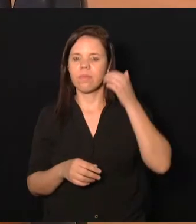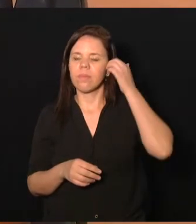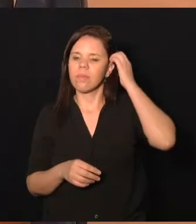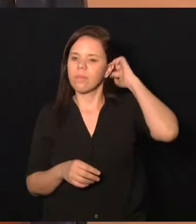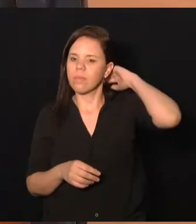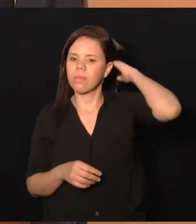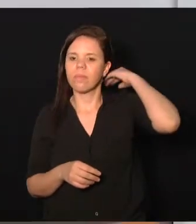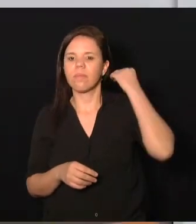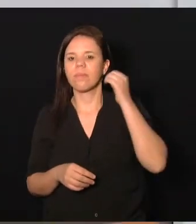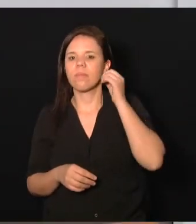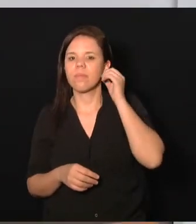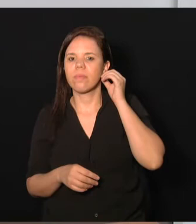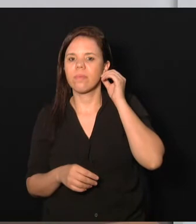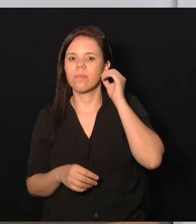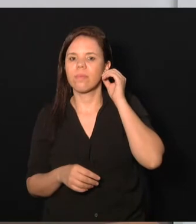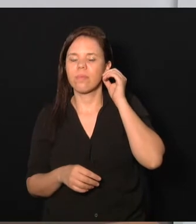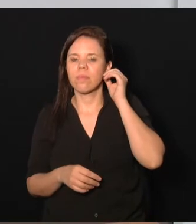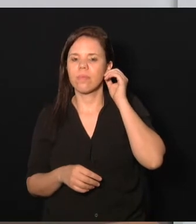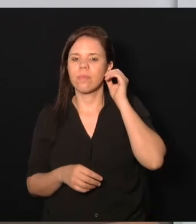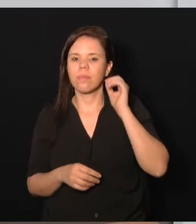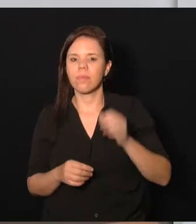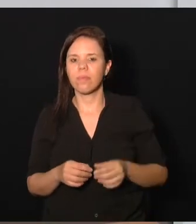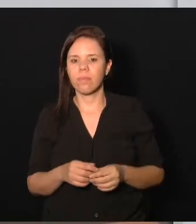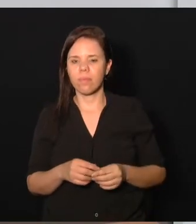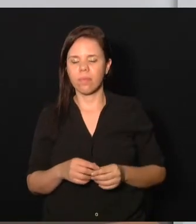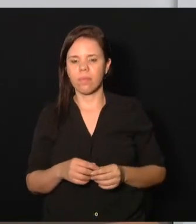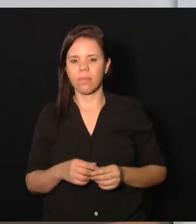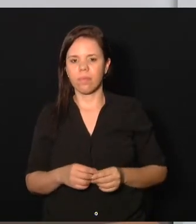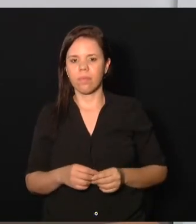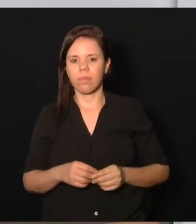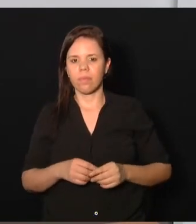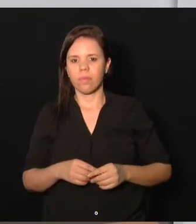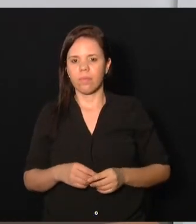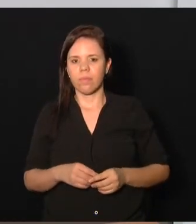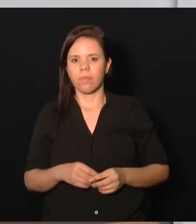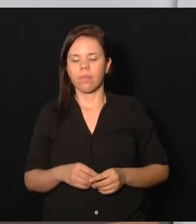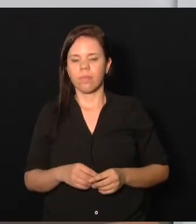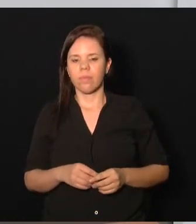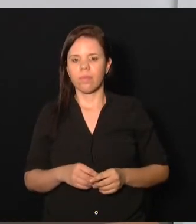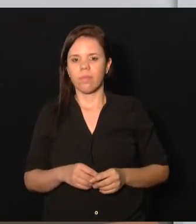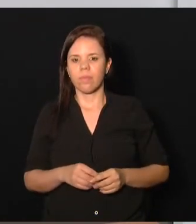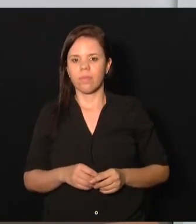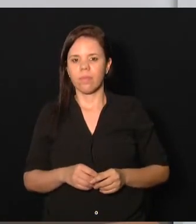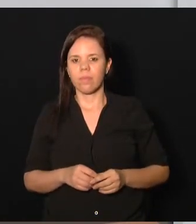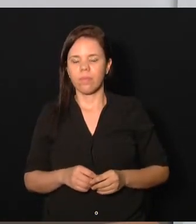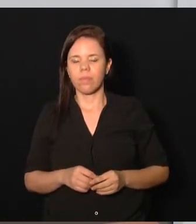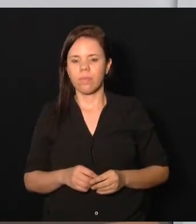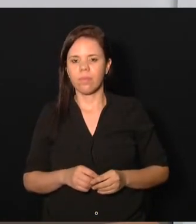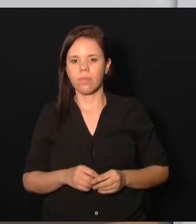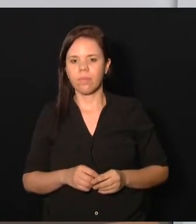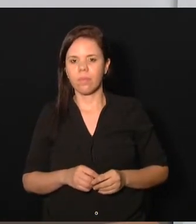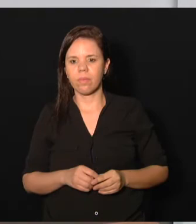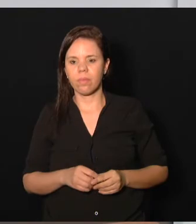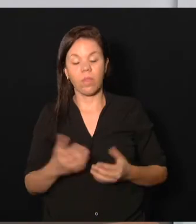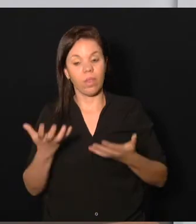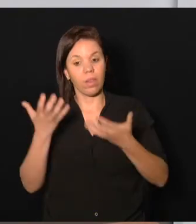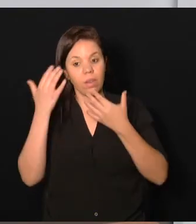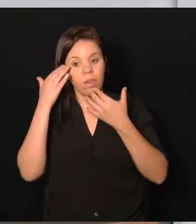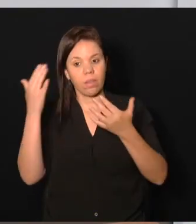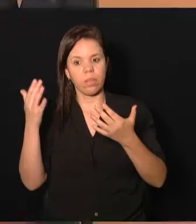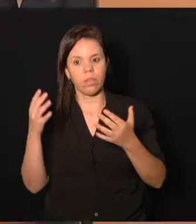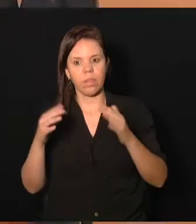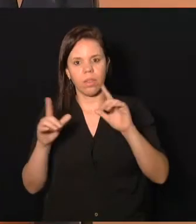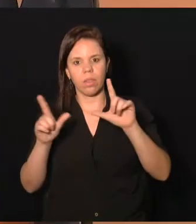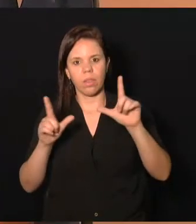é com o nosso mestre aqui. Com licença. Só um instante, eu queria agradecer agora à